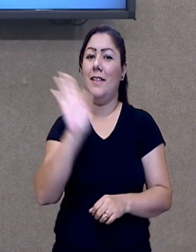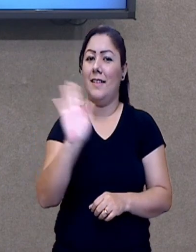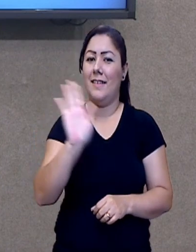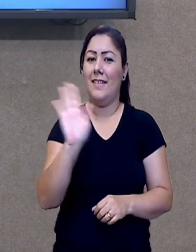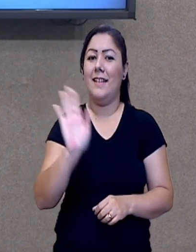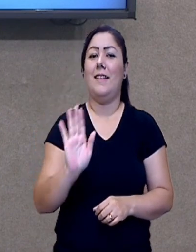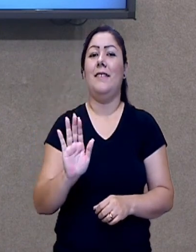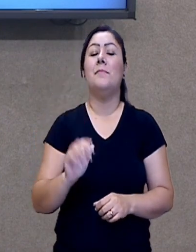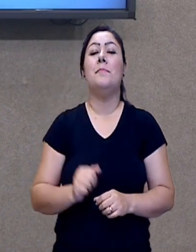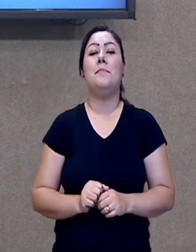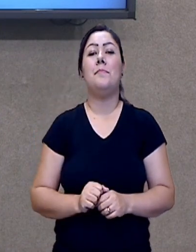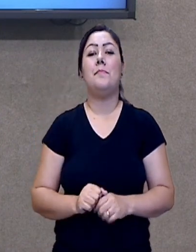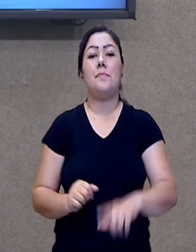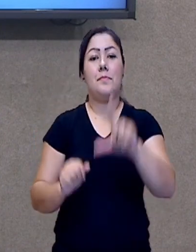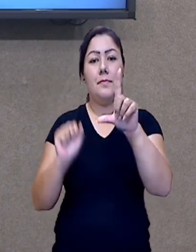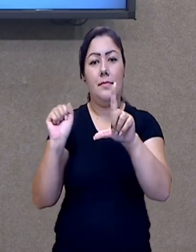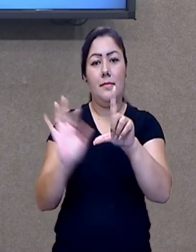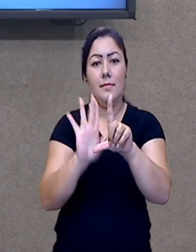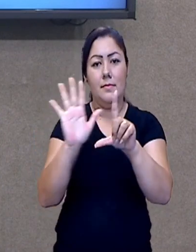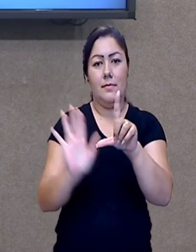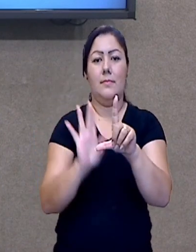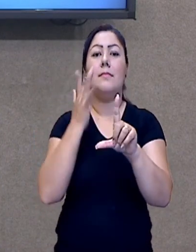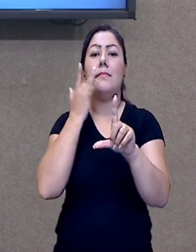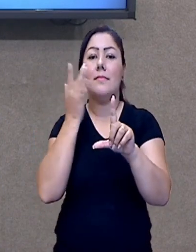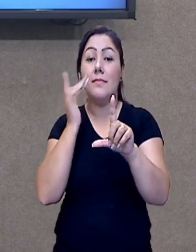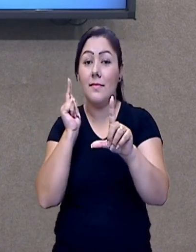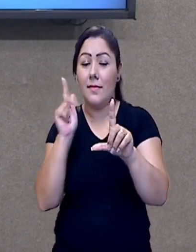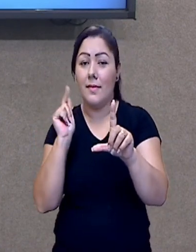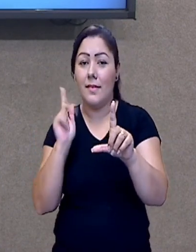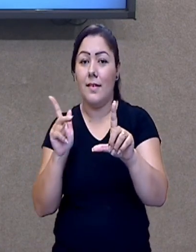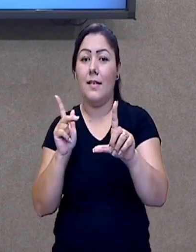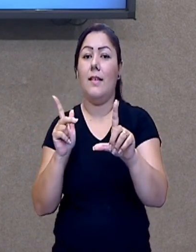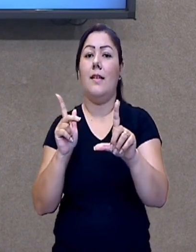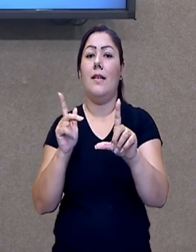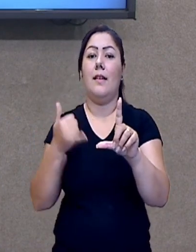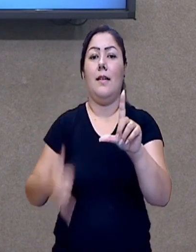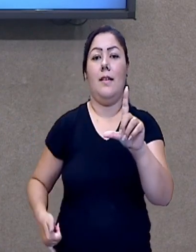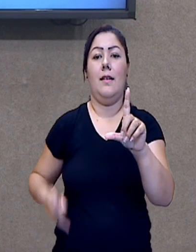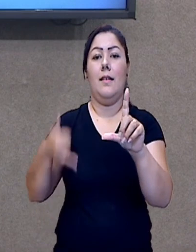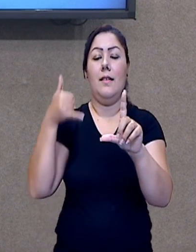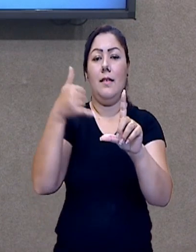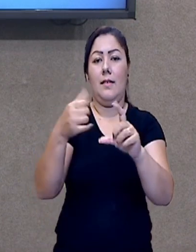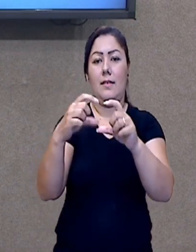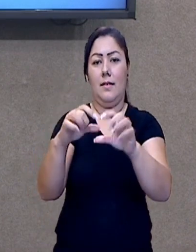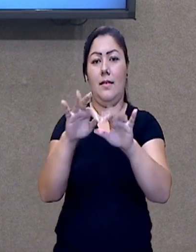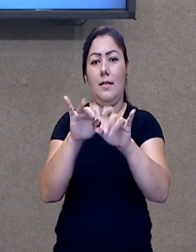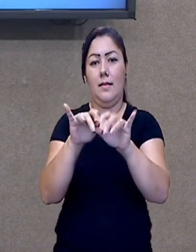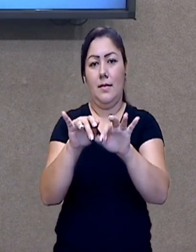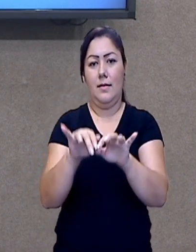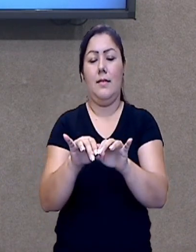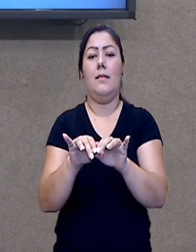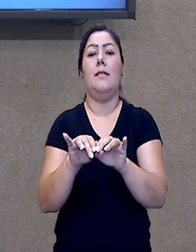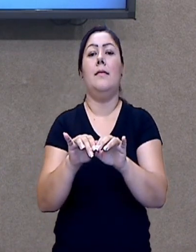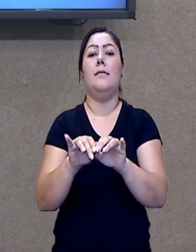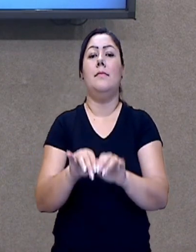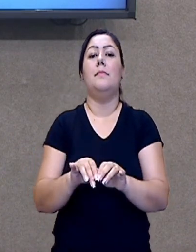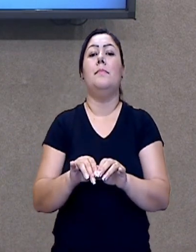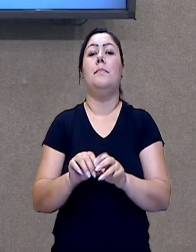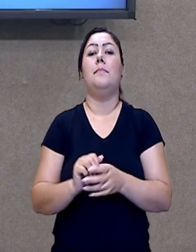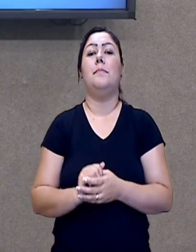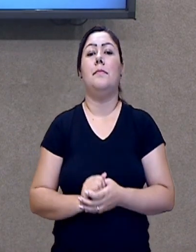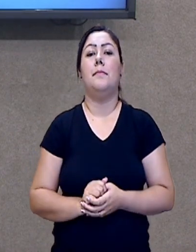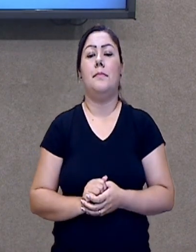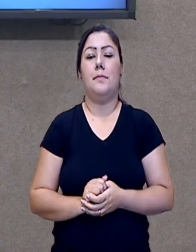aula. E para acessar nossas atividades na plataforma SMED GV, é só apontar a câmera do seu celular para a